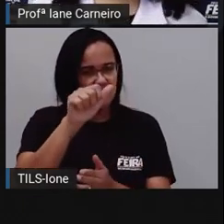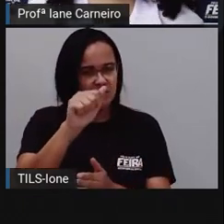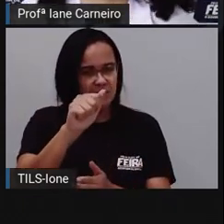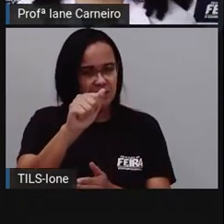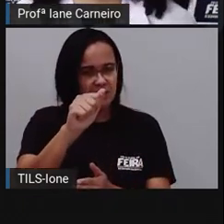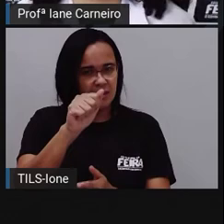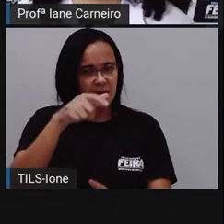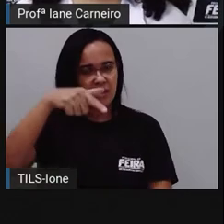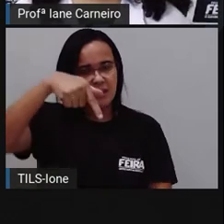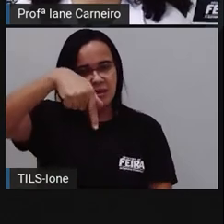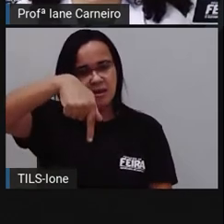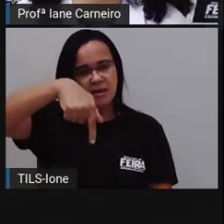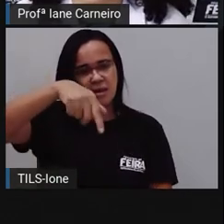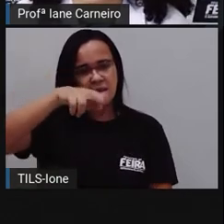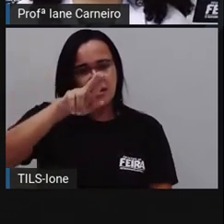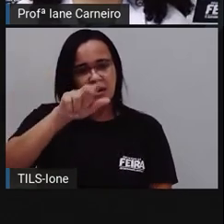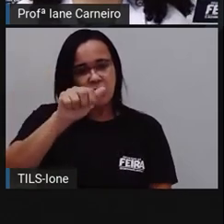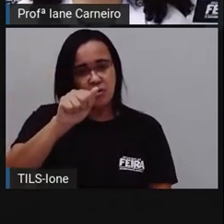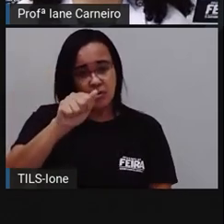Tirica.